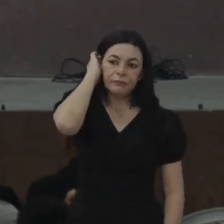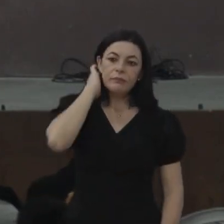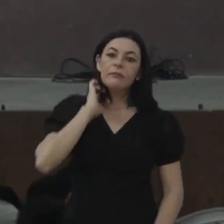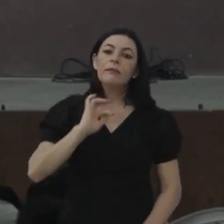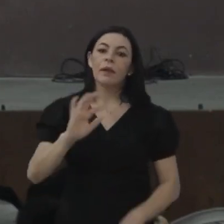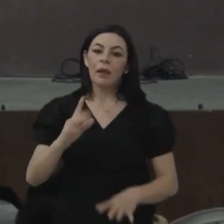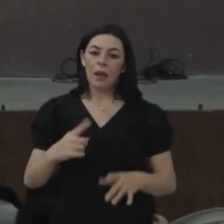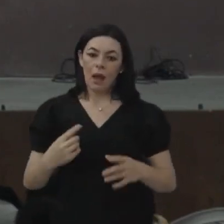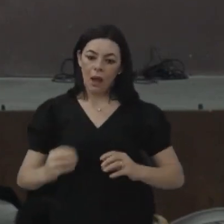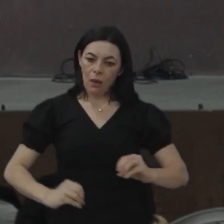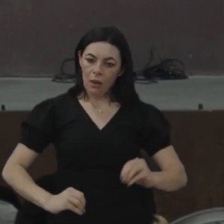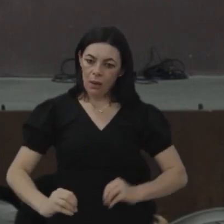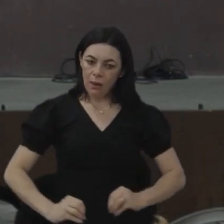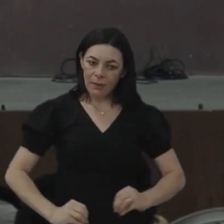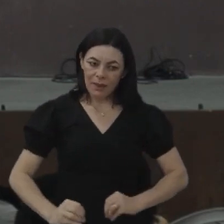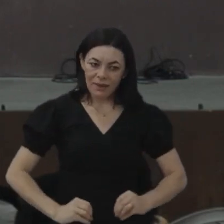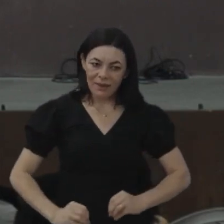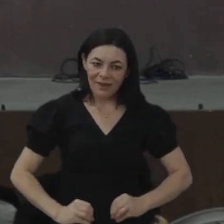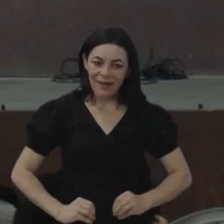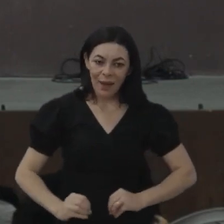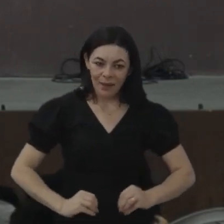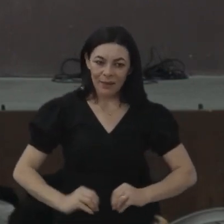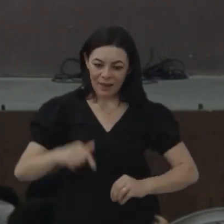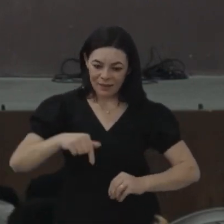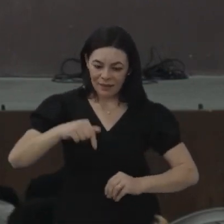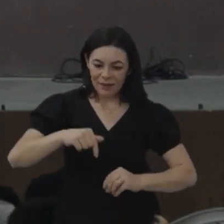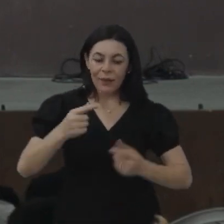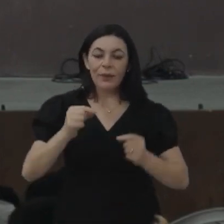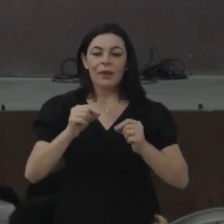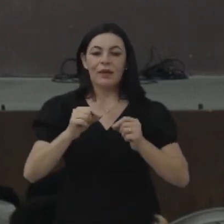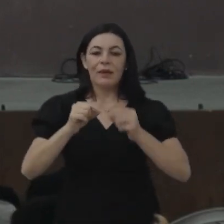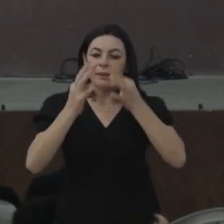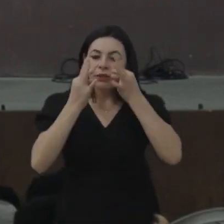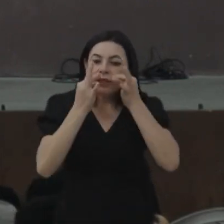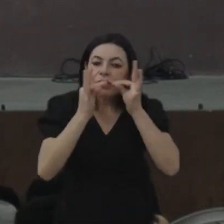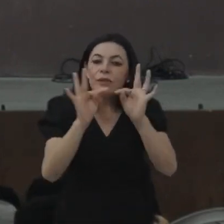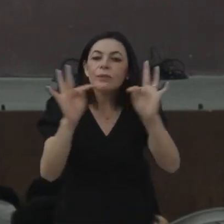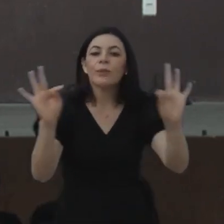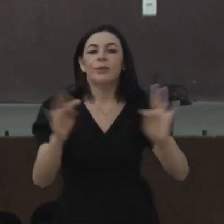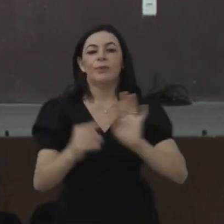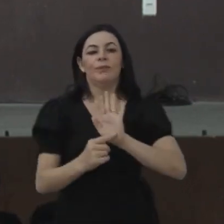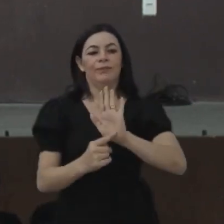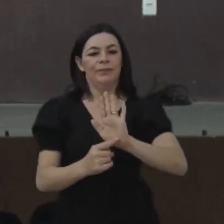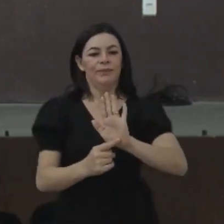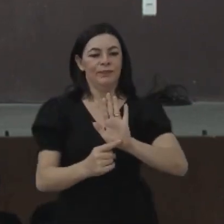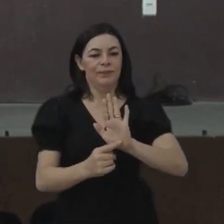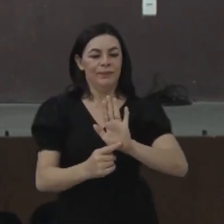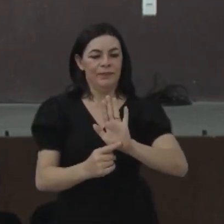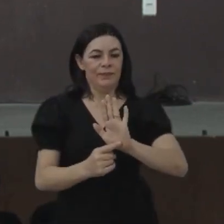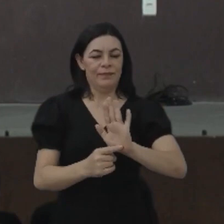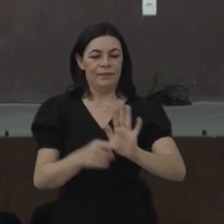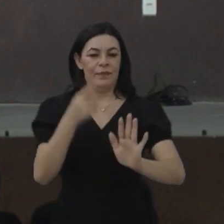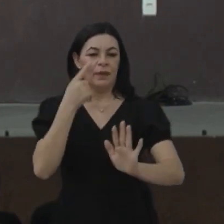Nossas obras agora são reflexos de luz nesse mundo de trevas. Olha só o que é que